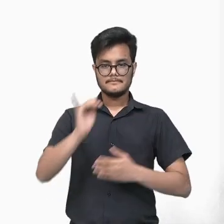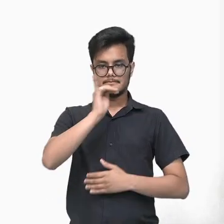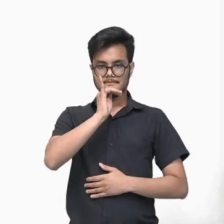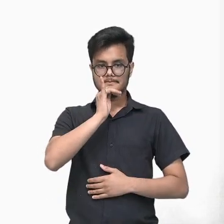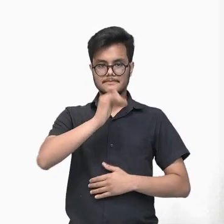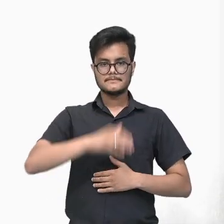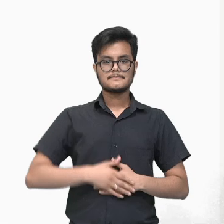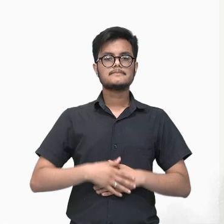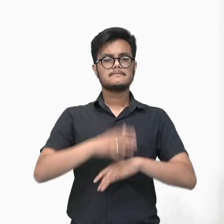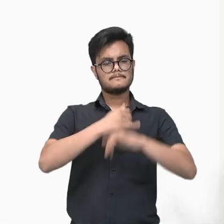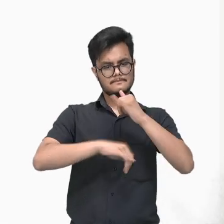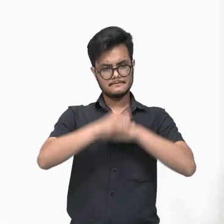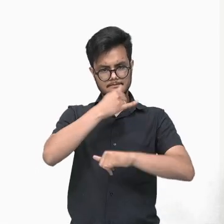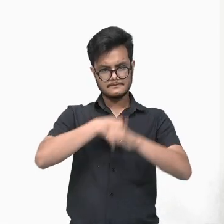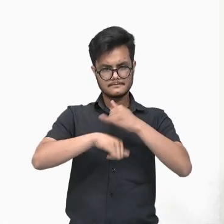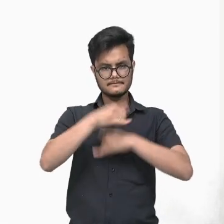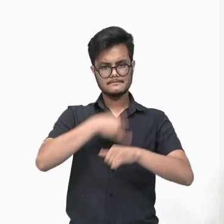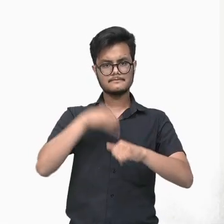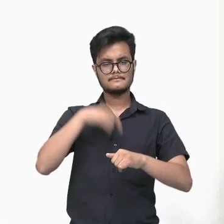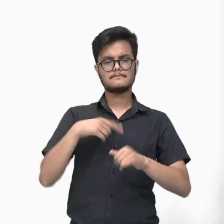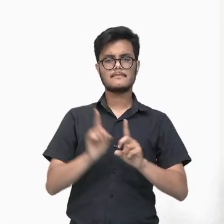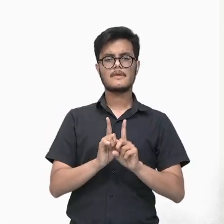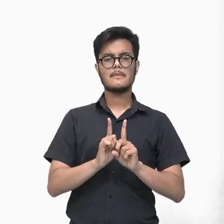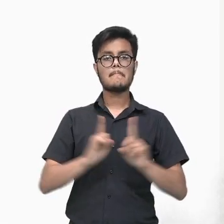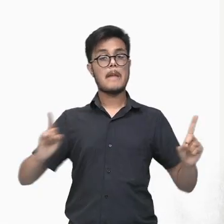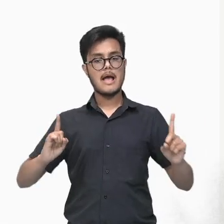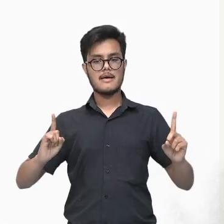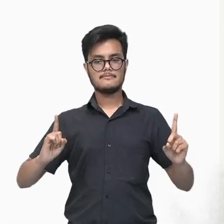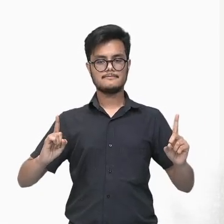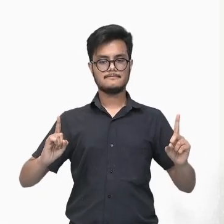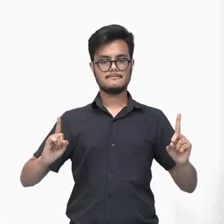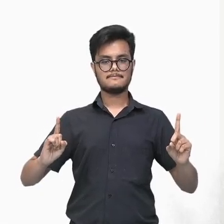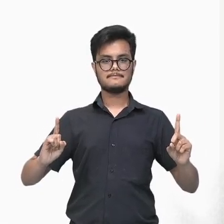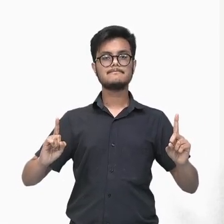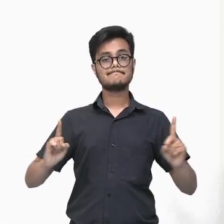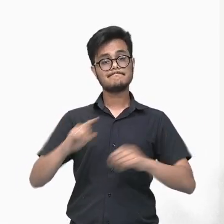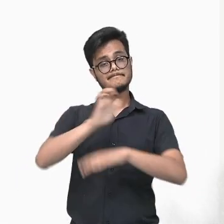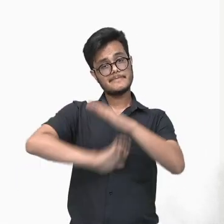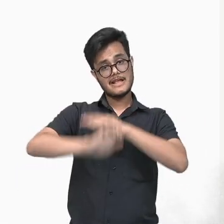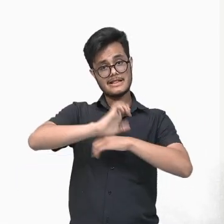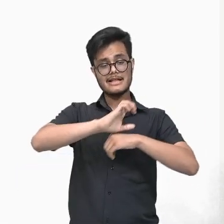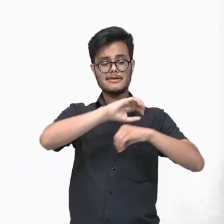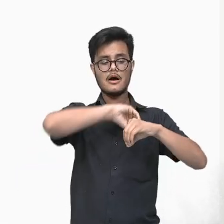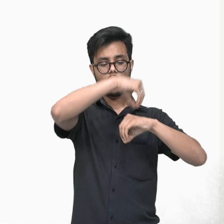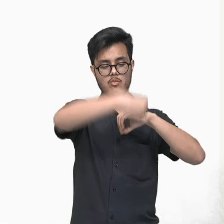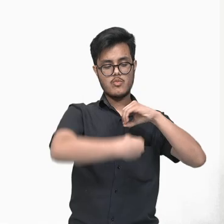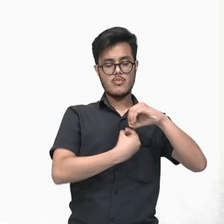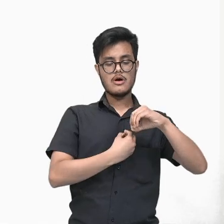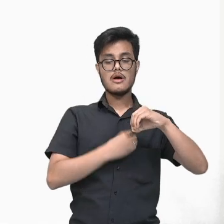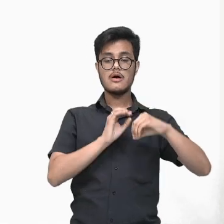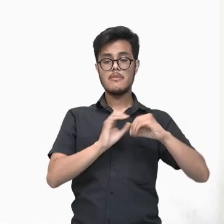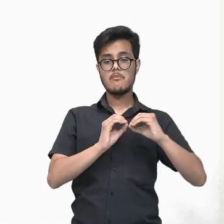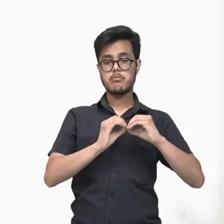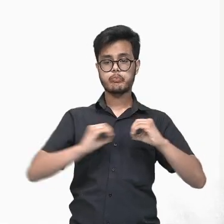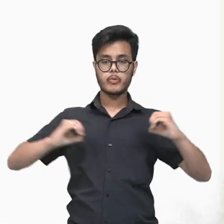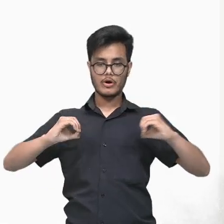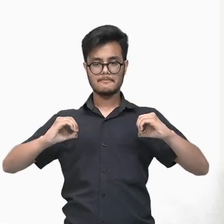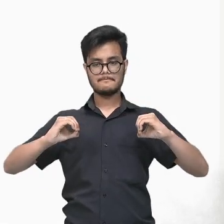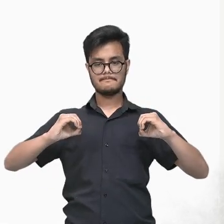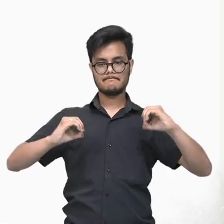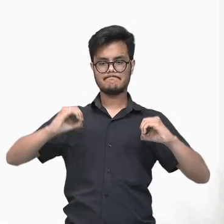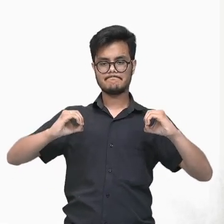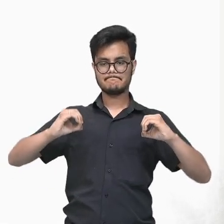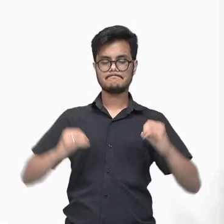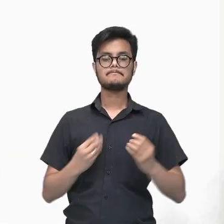indução eletrostática é o fenômeno de separação das cargas elétricas de um corpo.